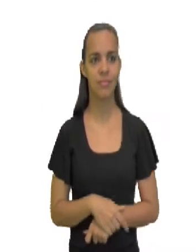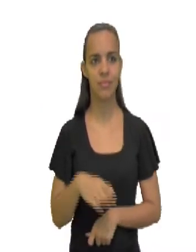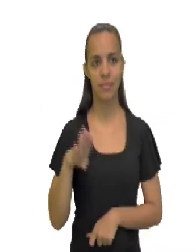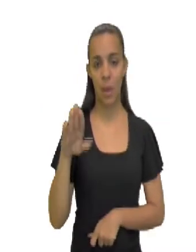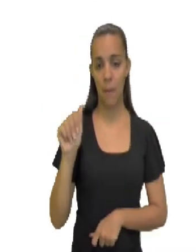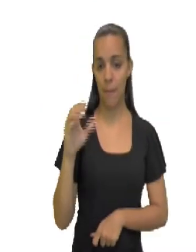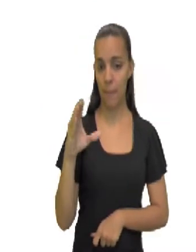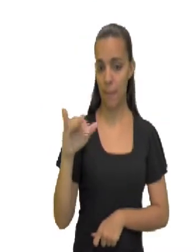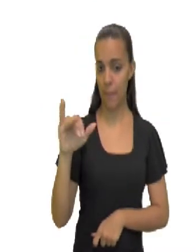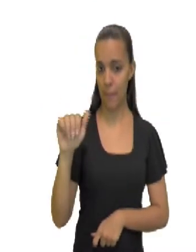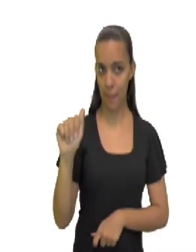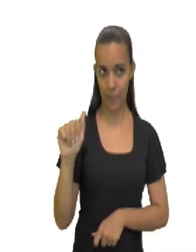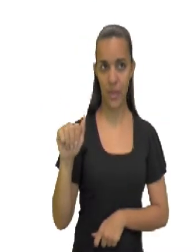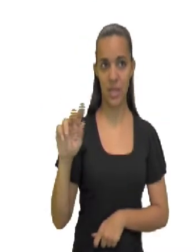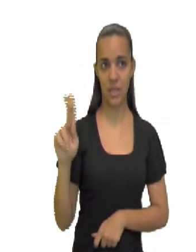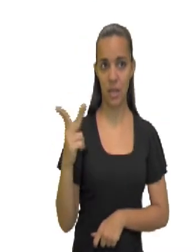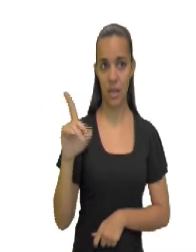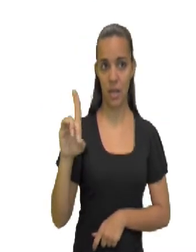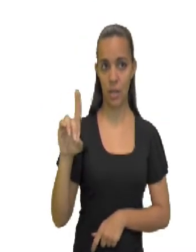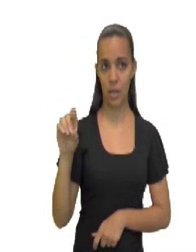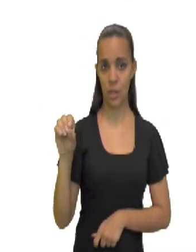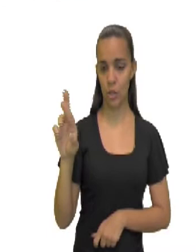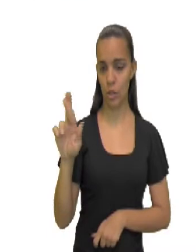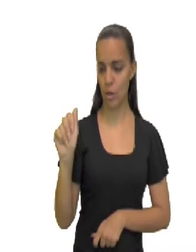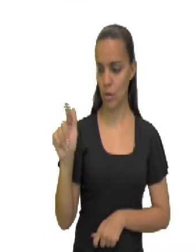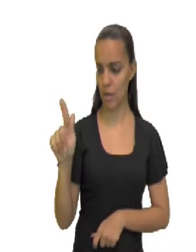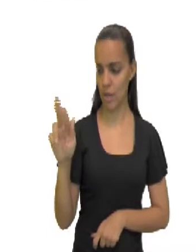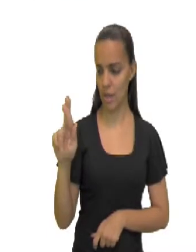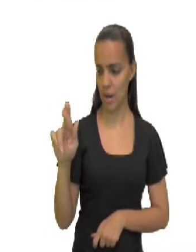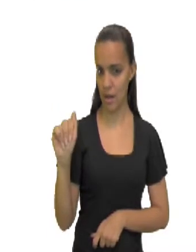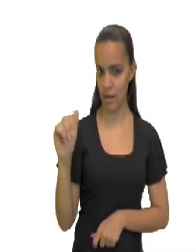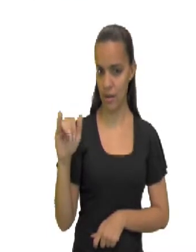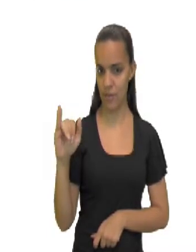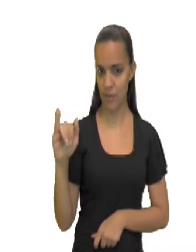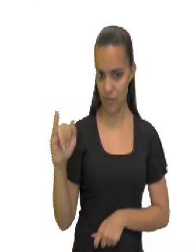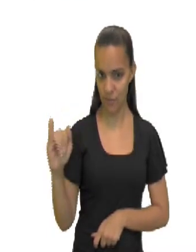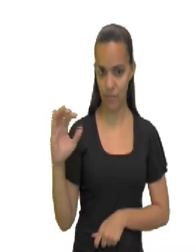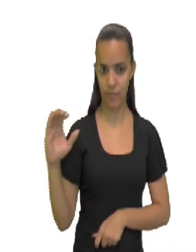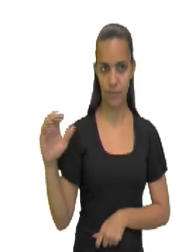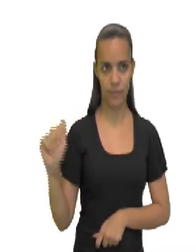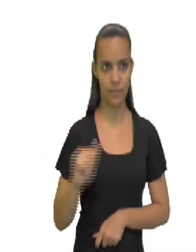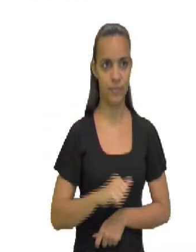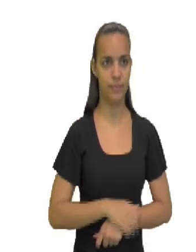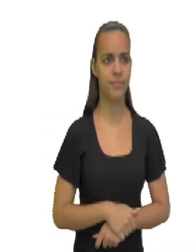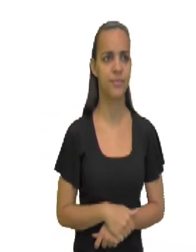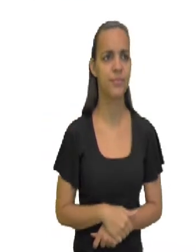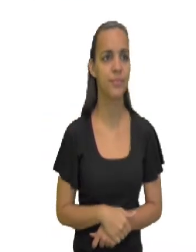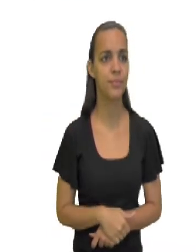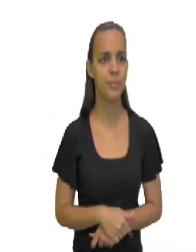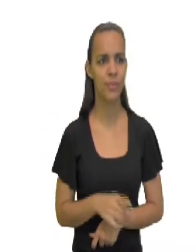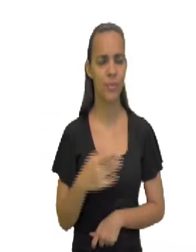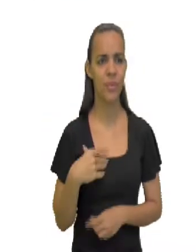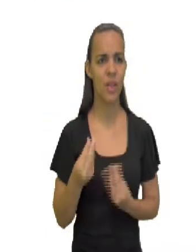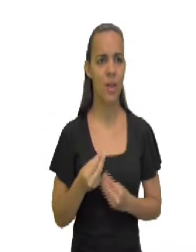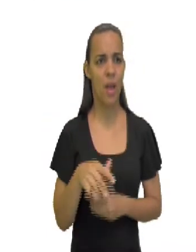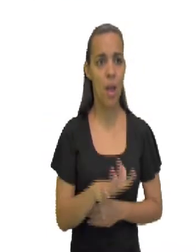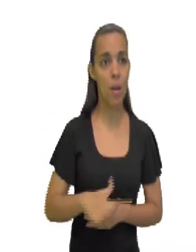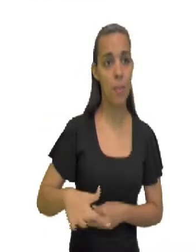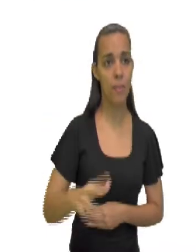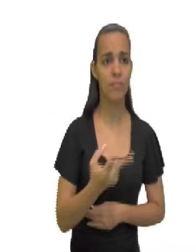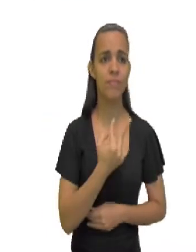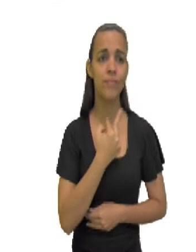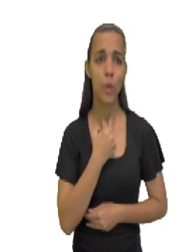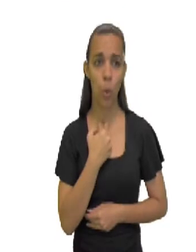Bacia hidrográfica. A área ocupada por um rio principal e